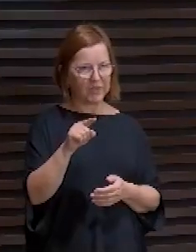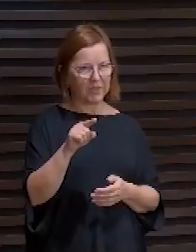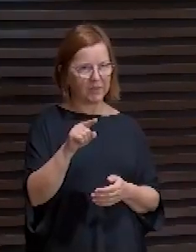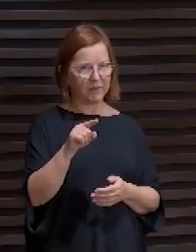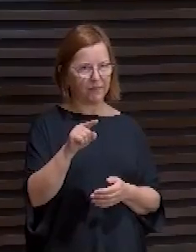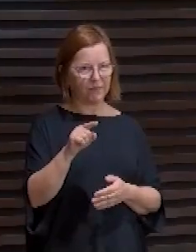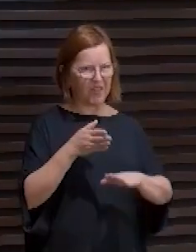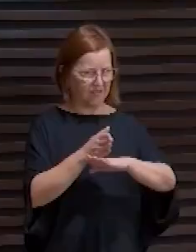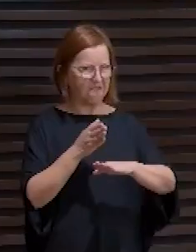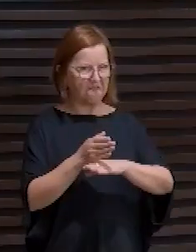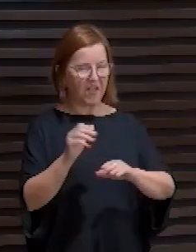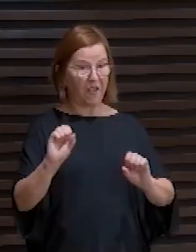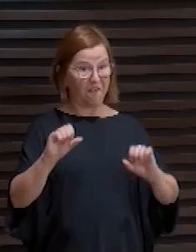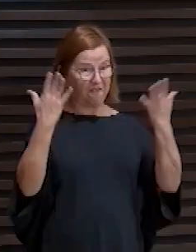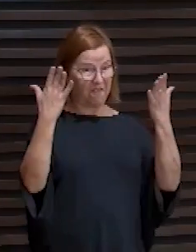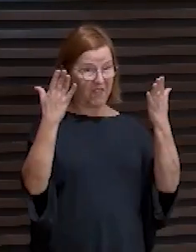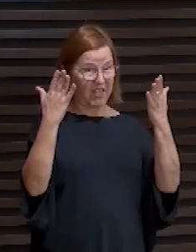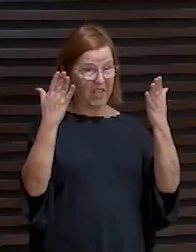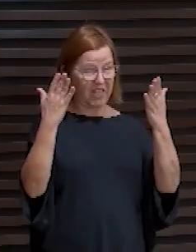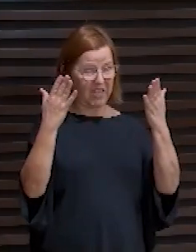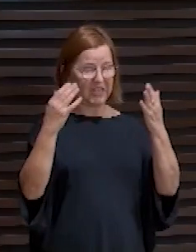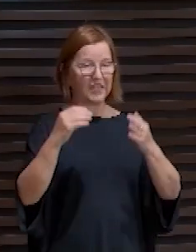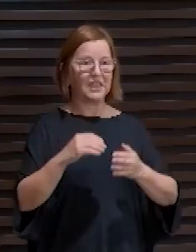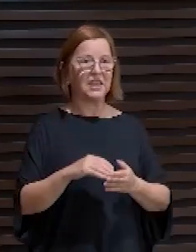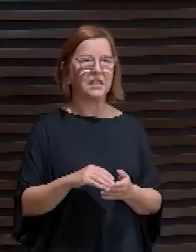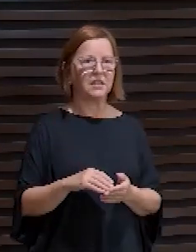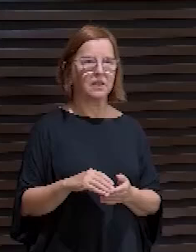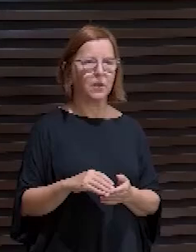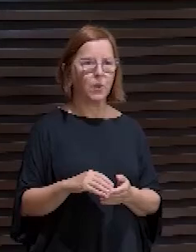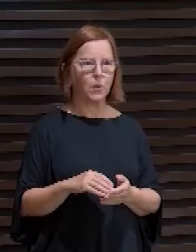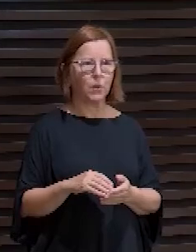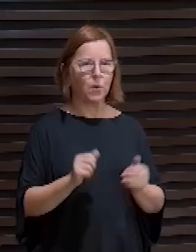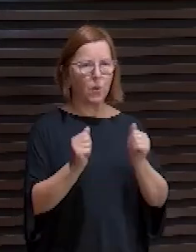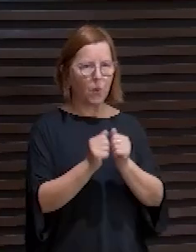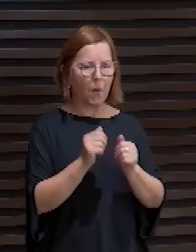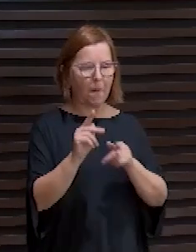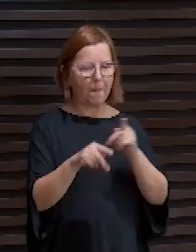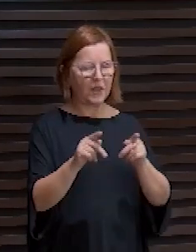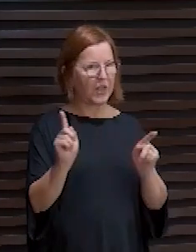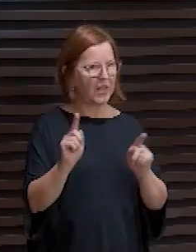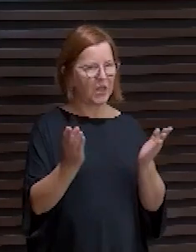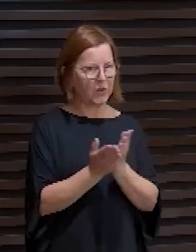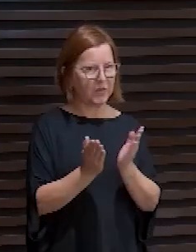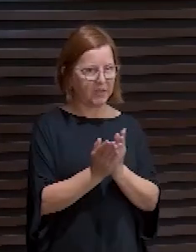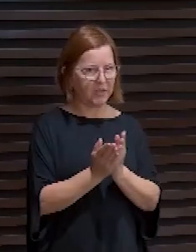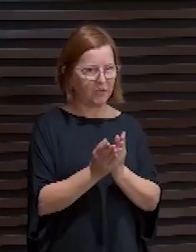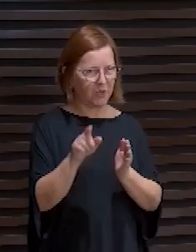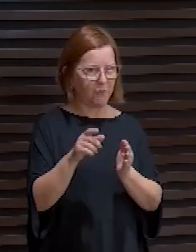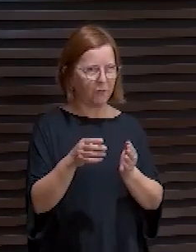frequentar festas e happy hours com não cristãos e ser bem